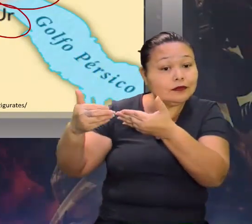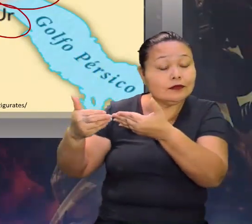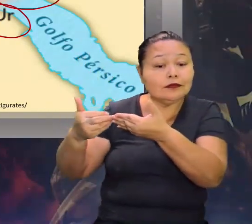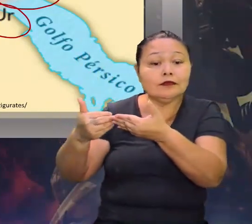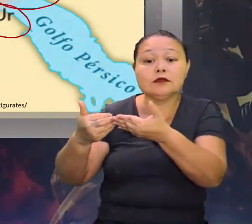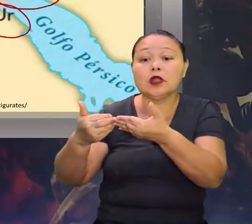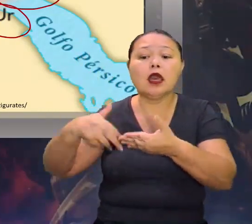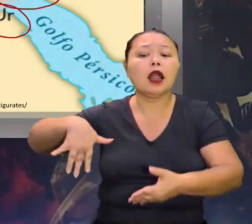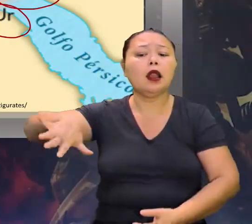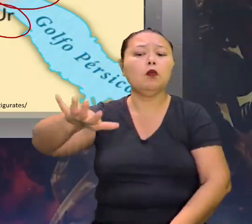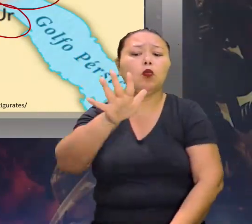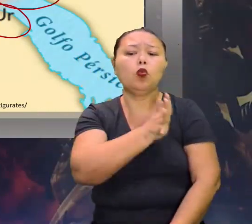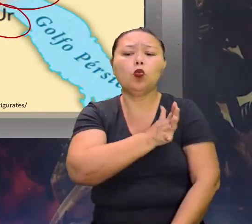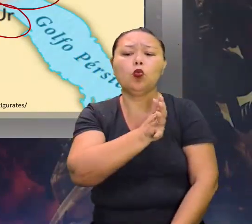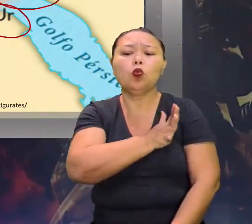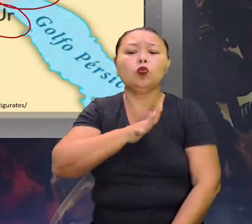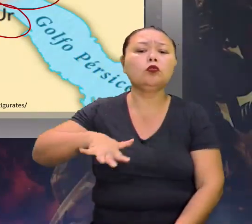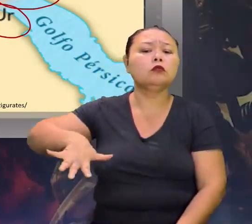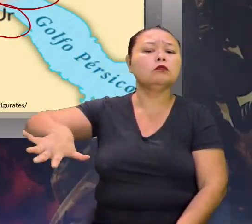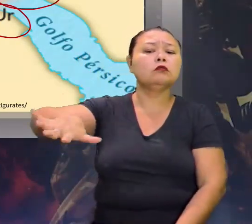muito rico.